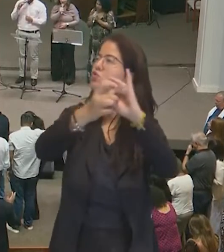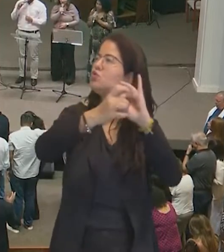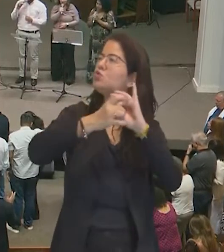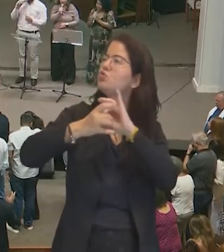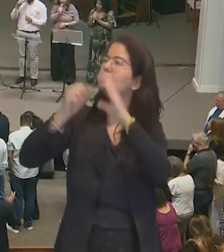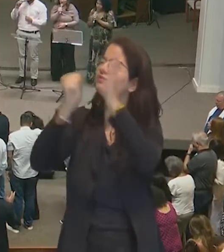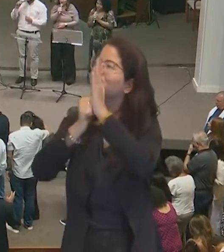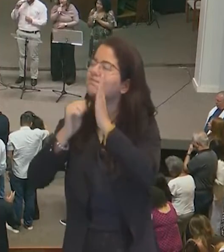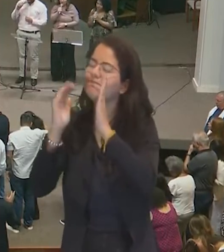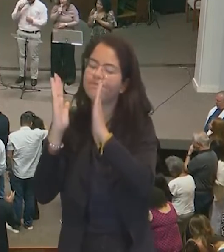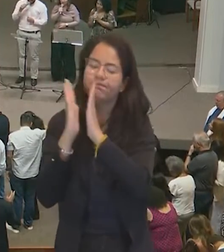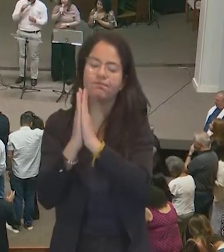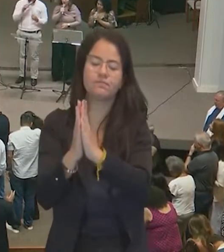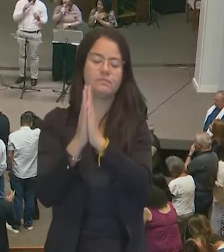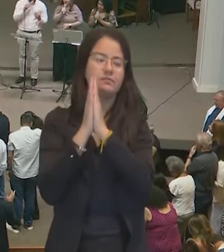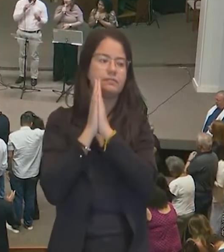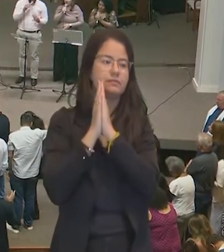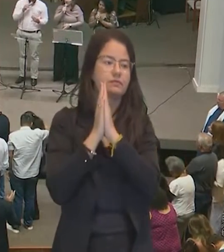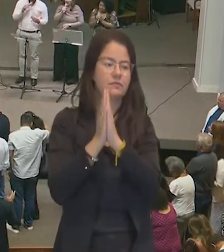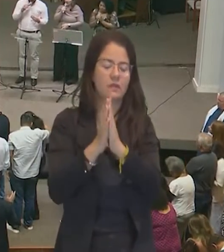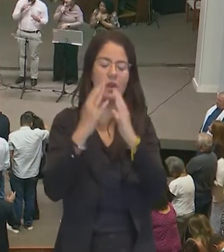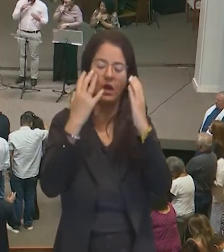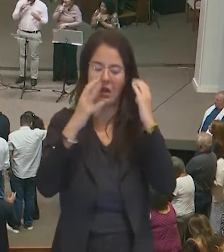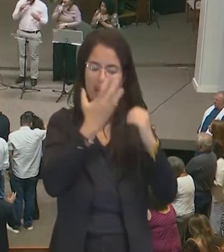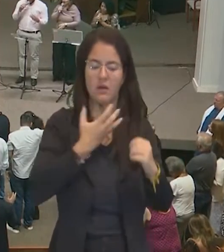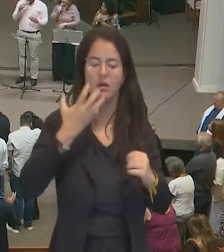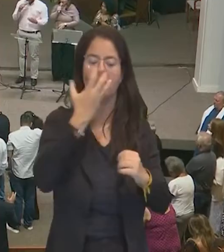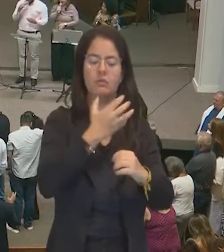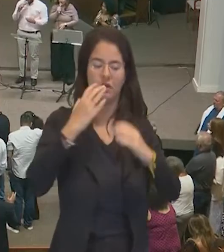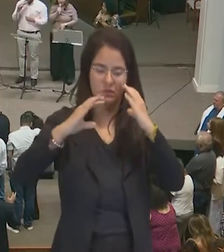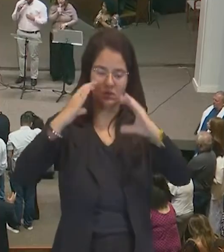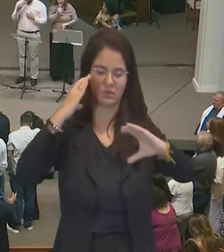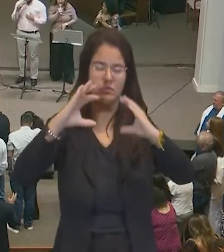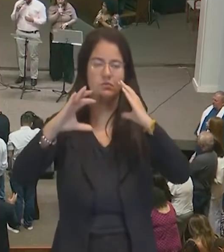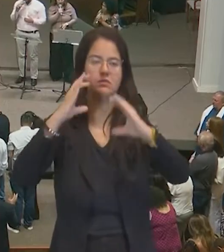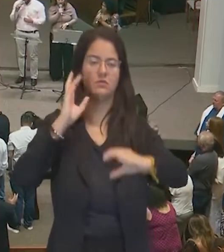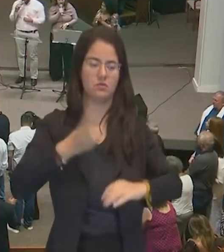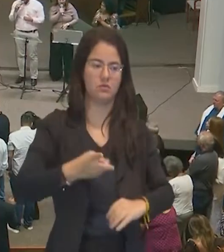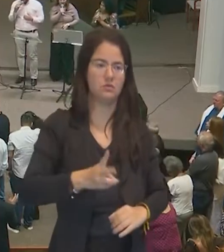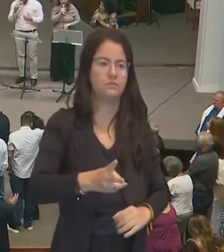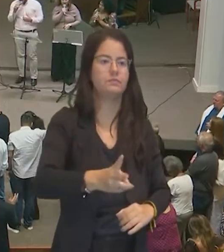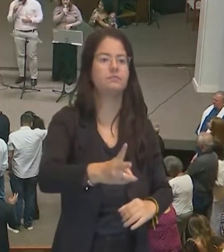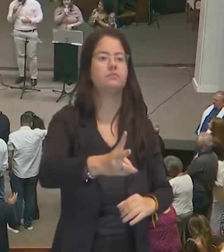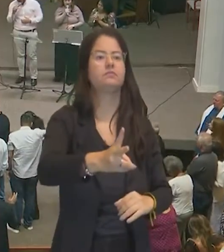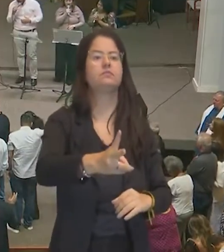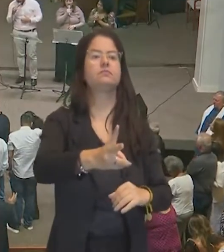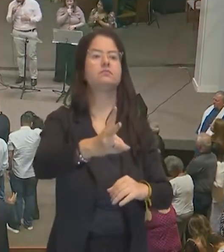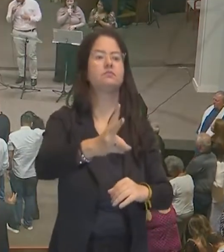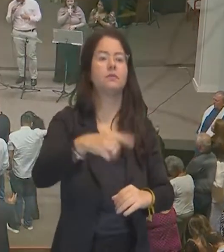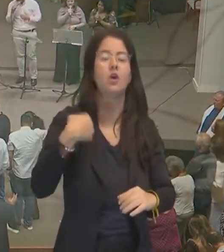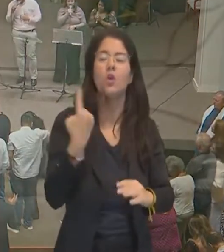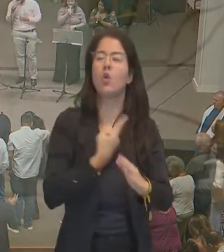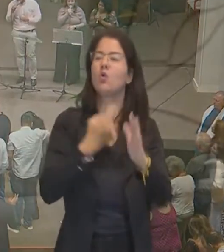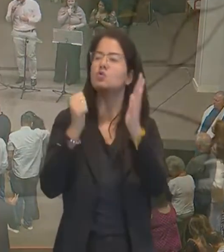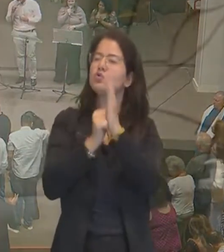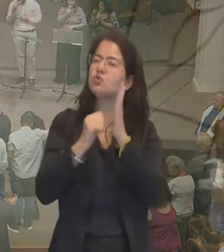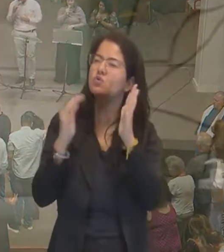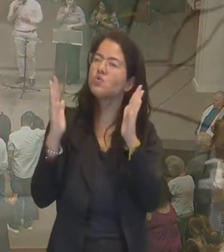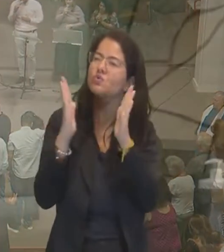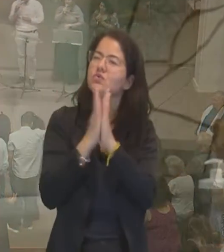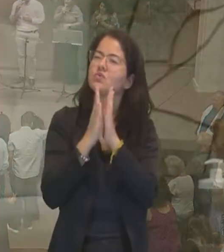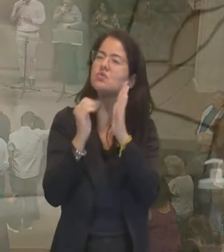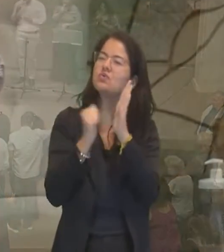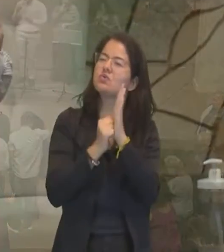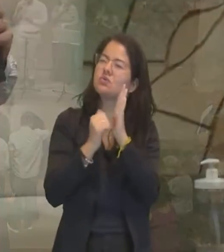cantar, a orarmos, Senhor. O Espírito de Deus está aqui, queridos. O Espírito